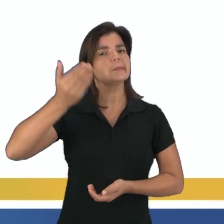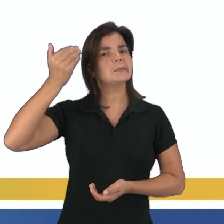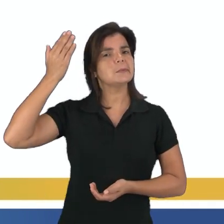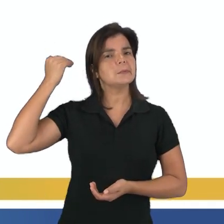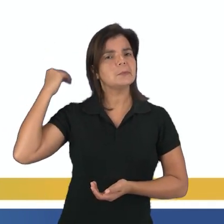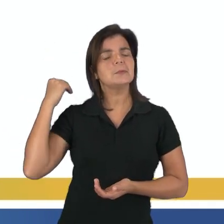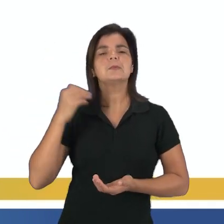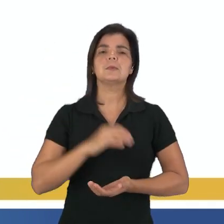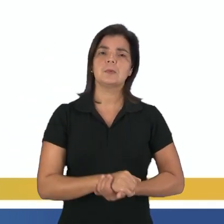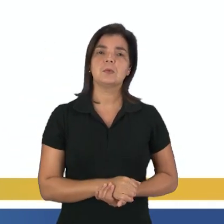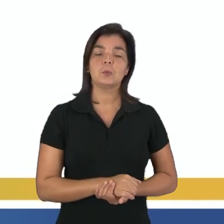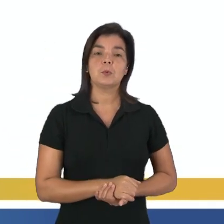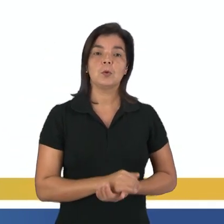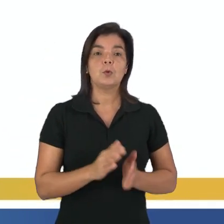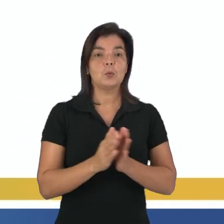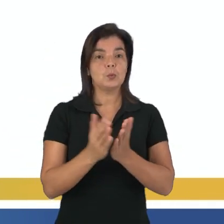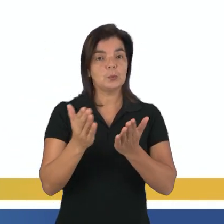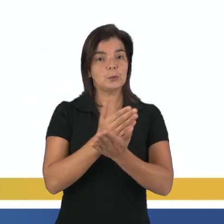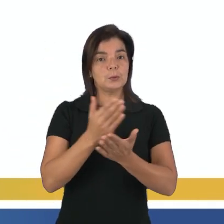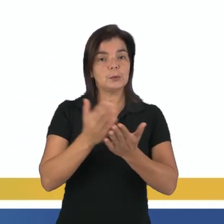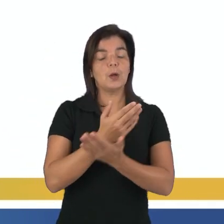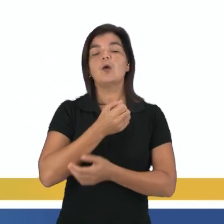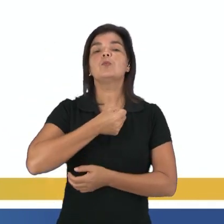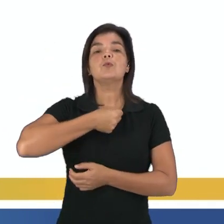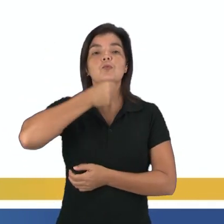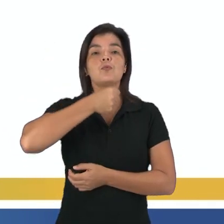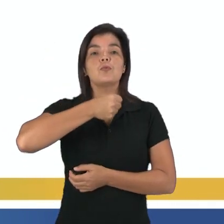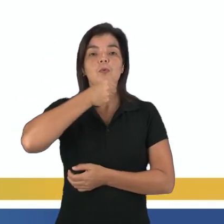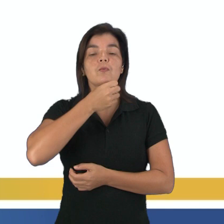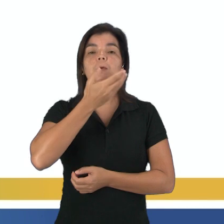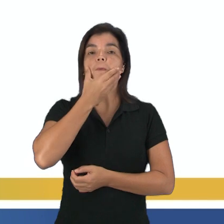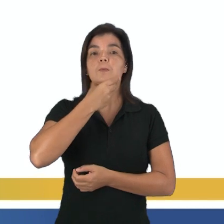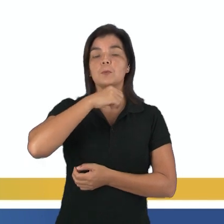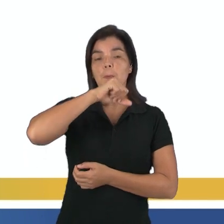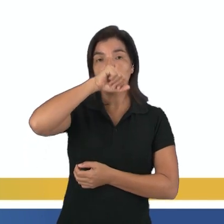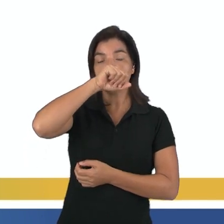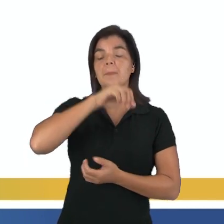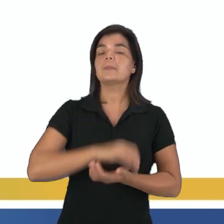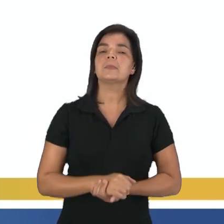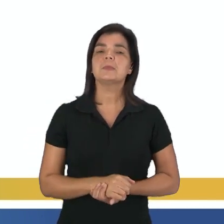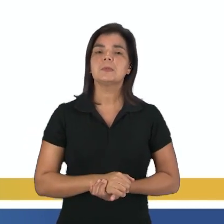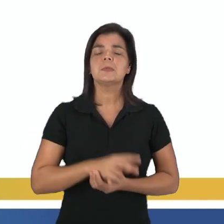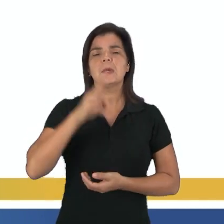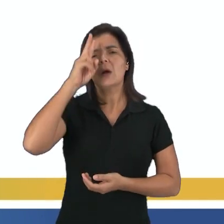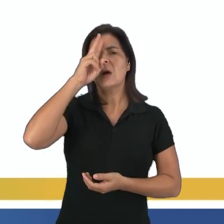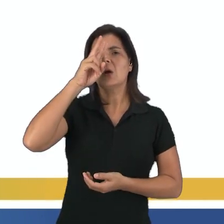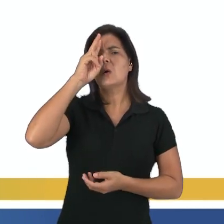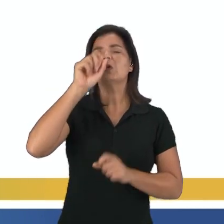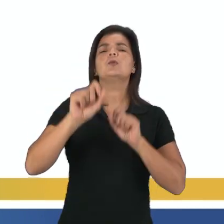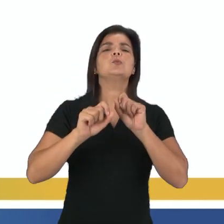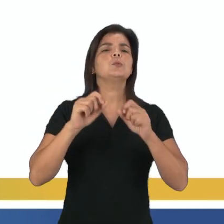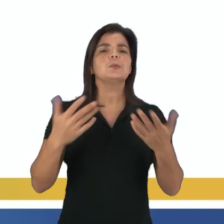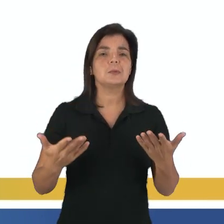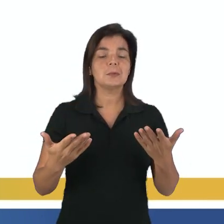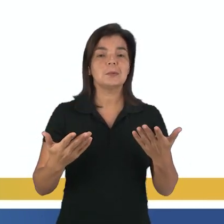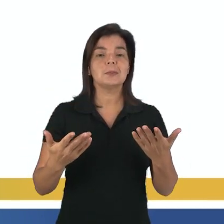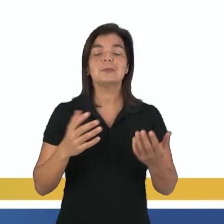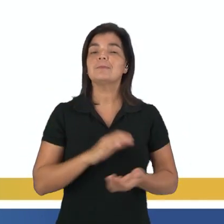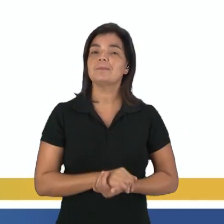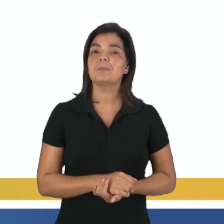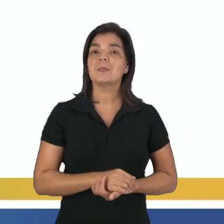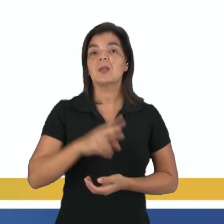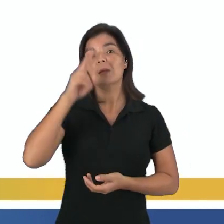antigas, dos álbuns dos seus avós, dos seus pais, elas trazem na memória deles lembranças de uma